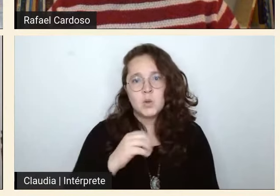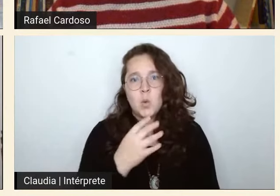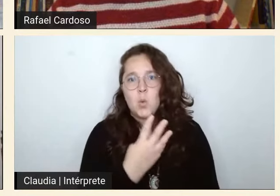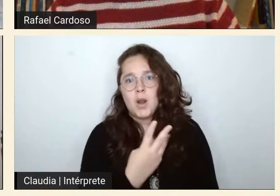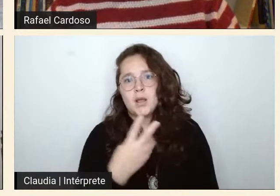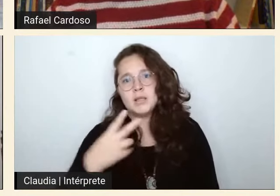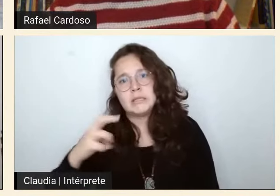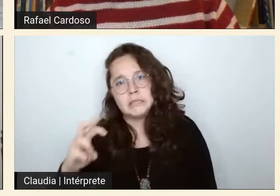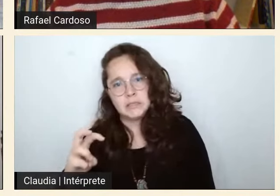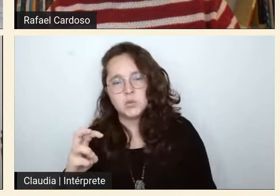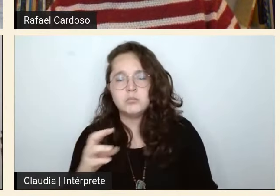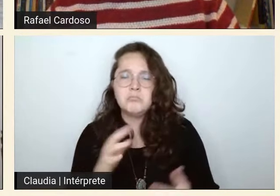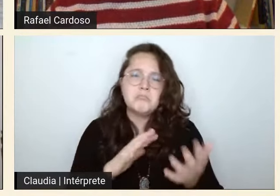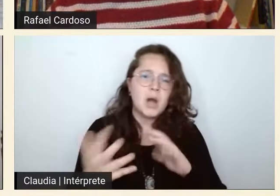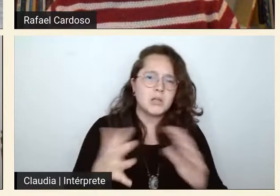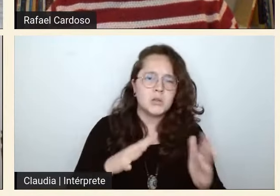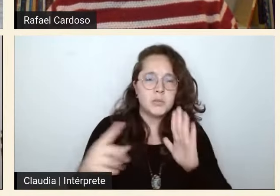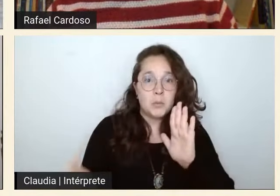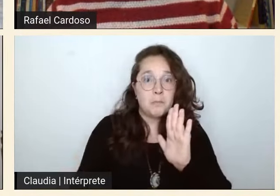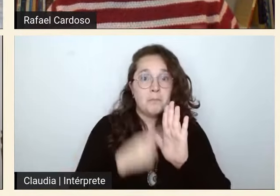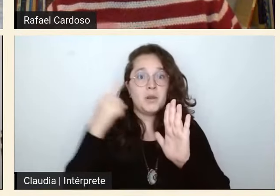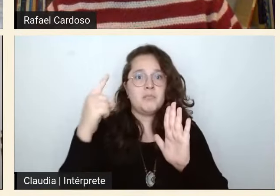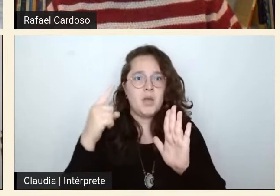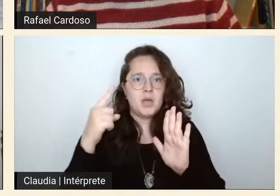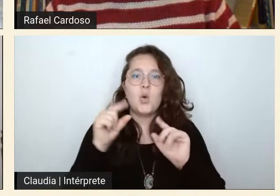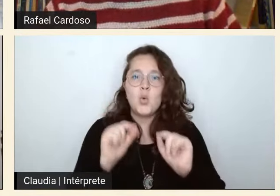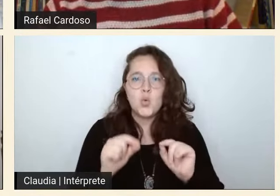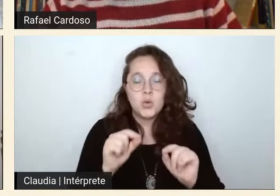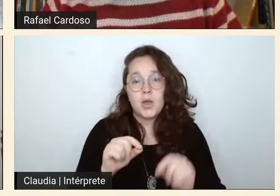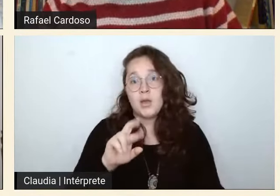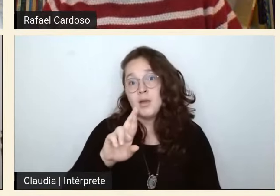Primeira República e do Estado Novo.